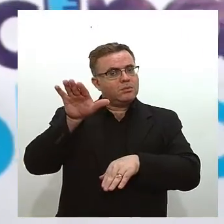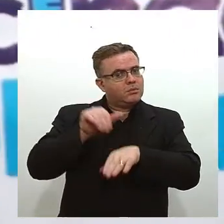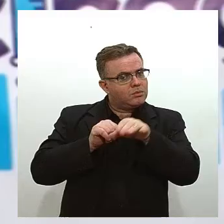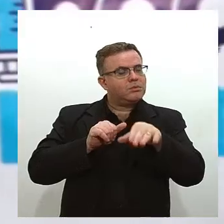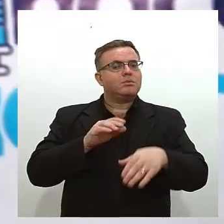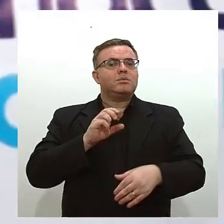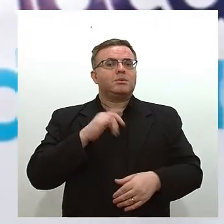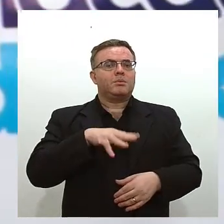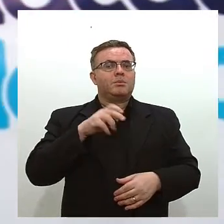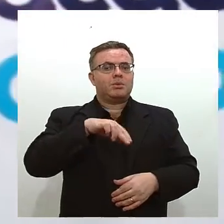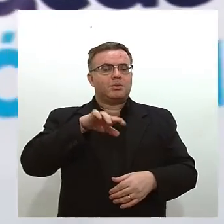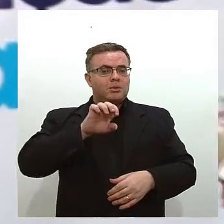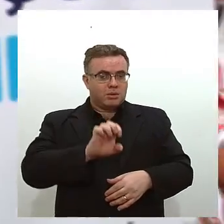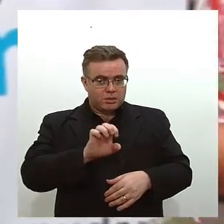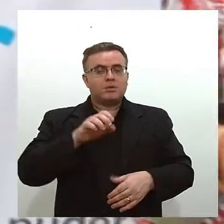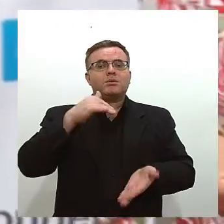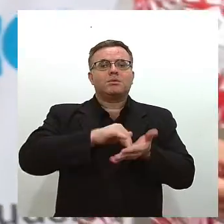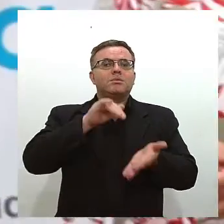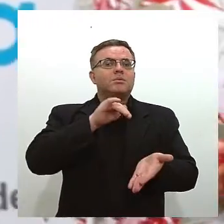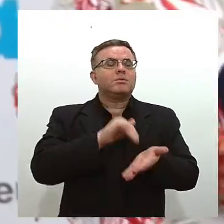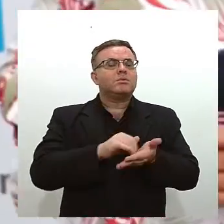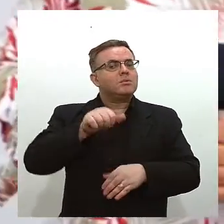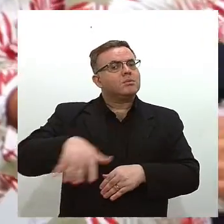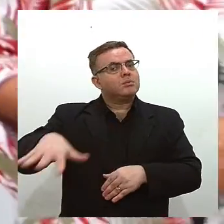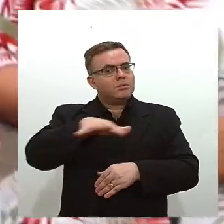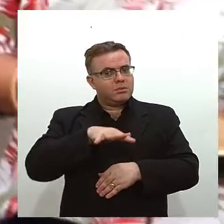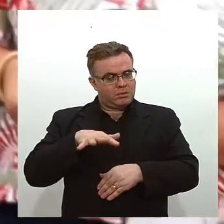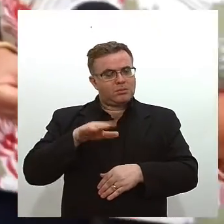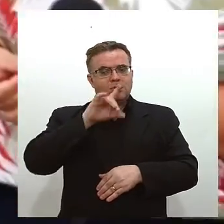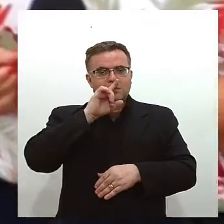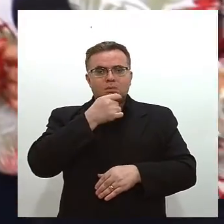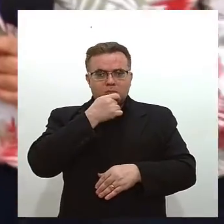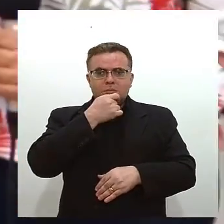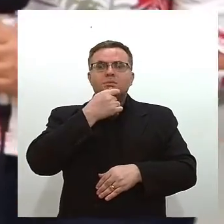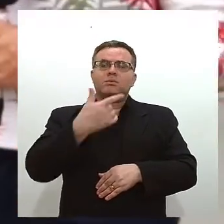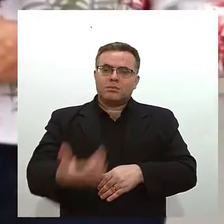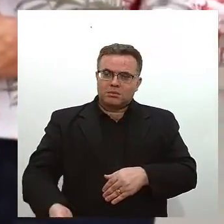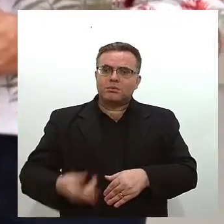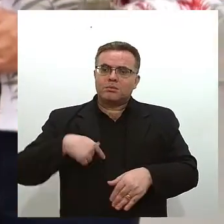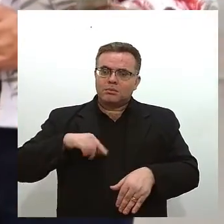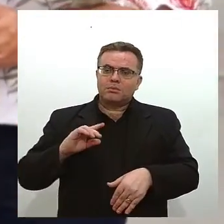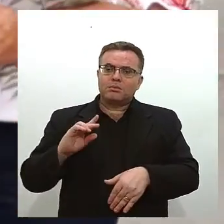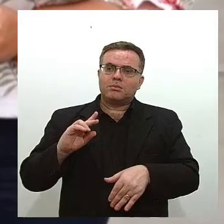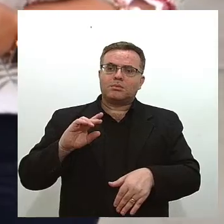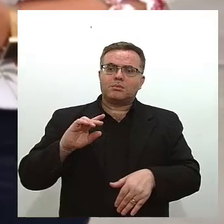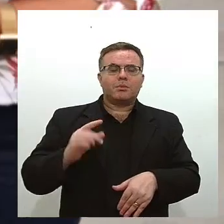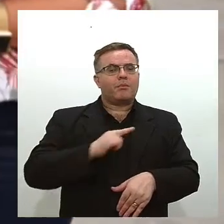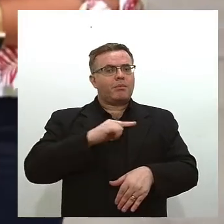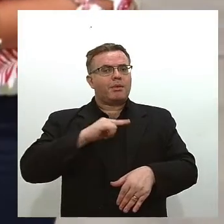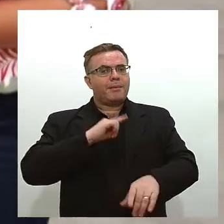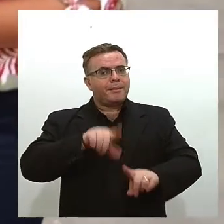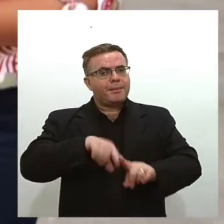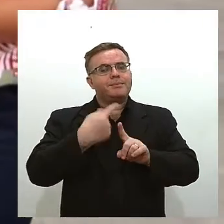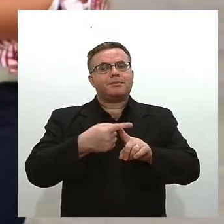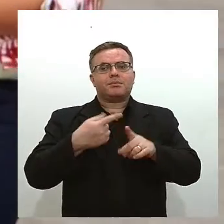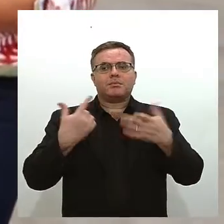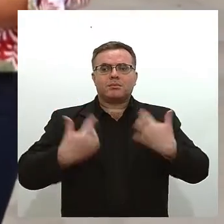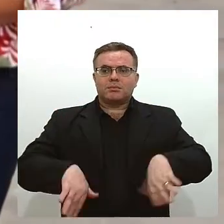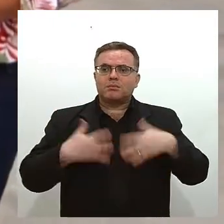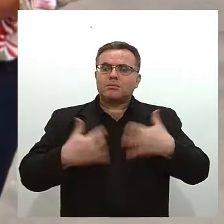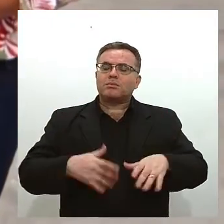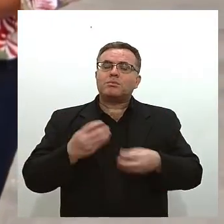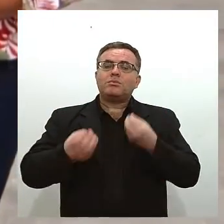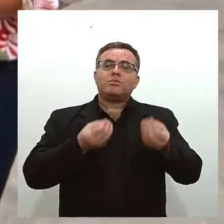Passos, secretária de Assistência Social de Aracaju, para obter mais informações de como essas doações podem ser